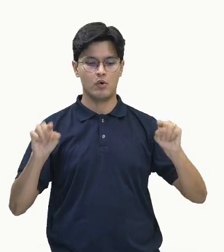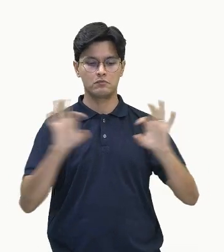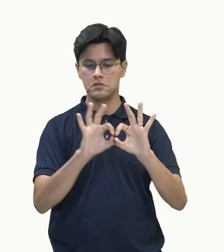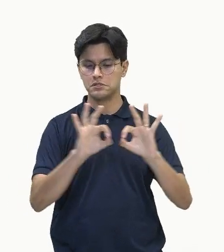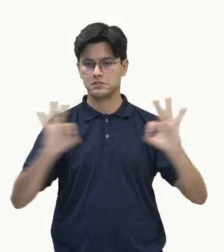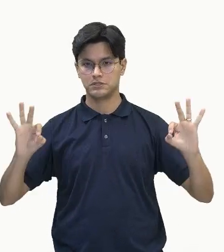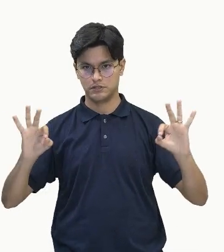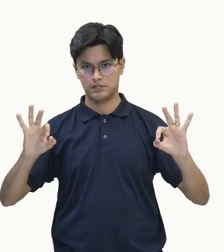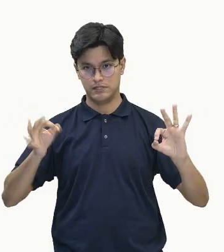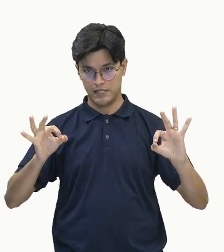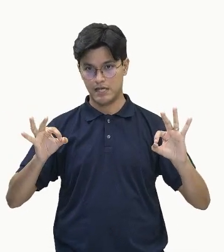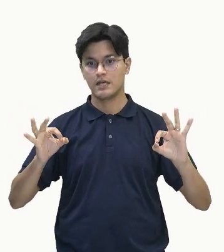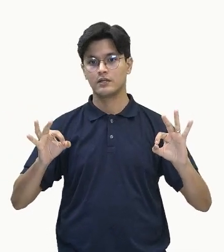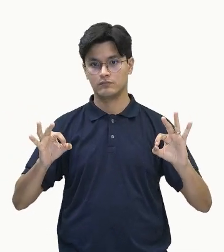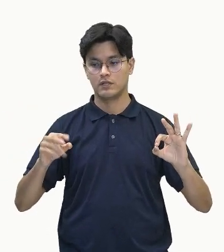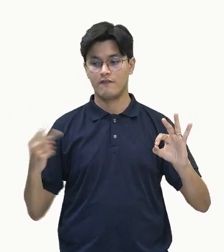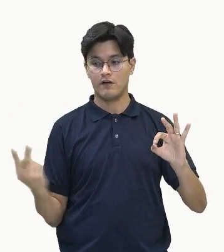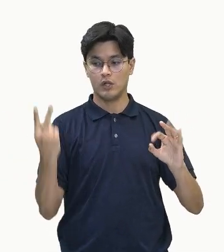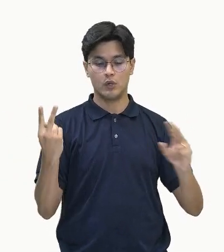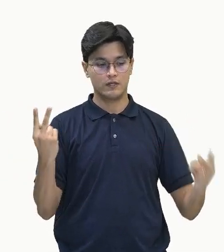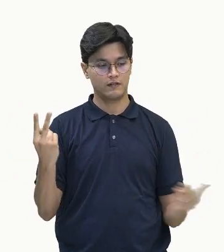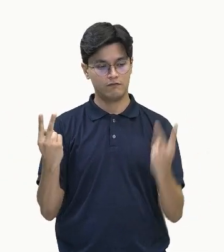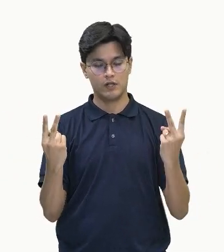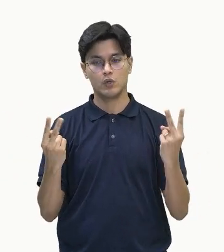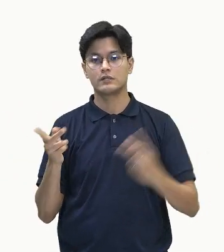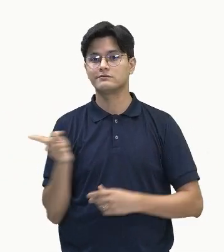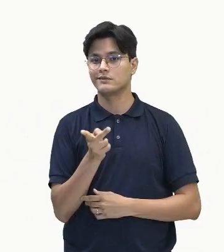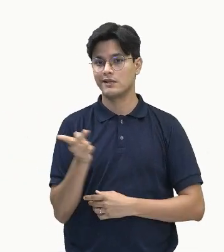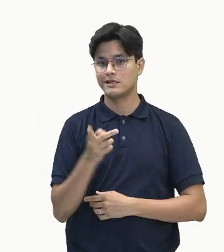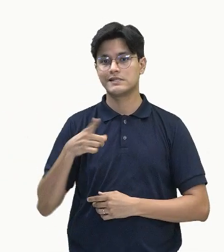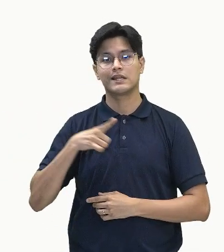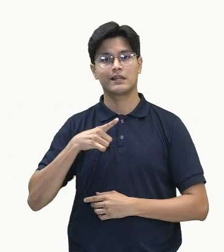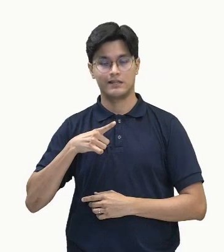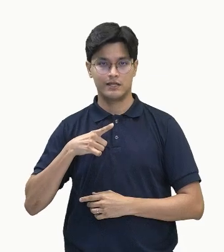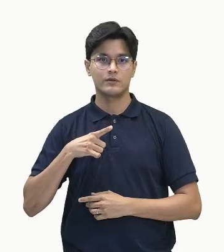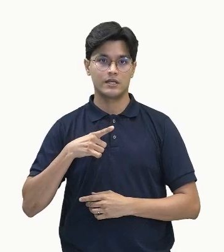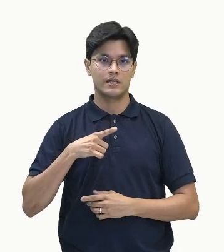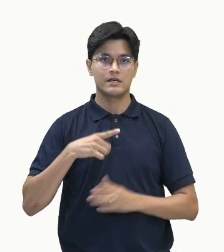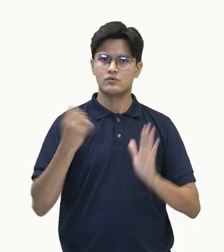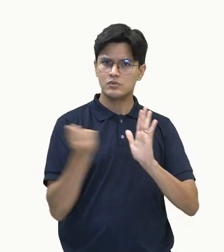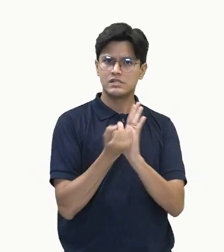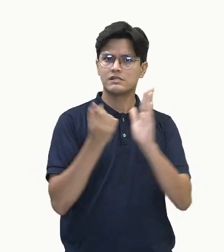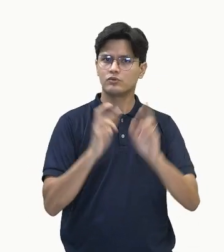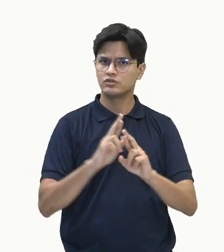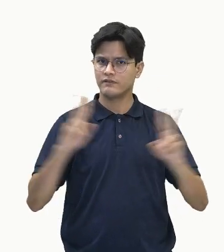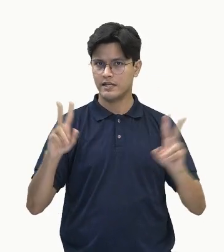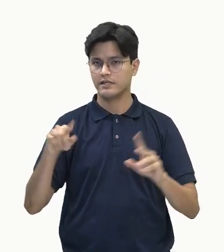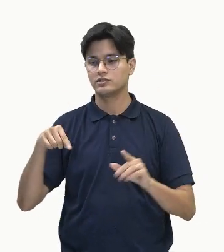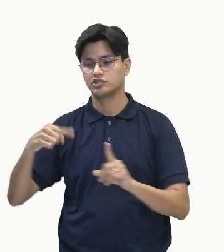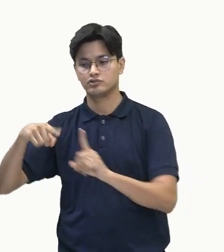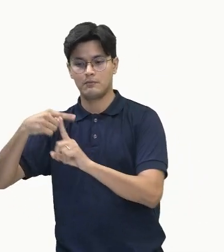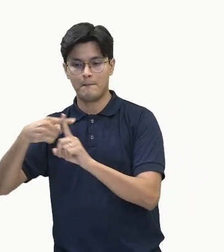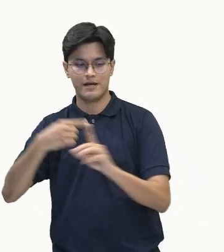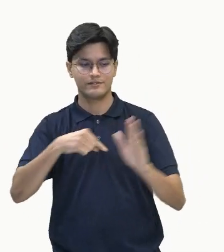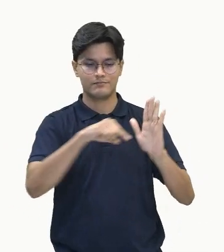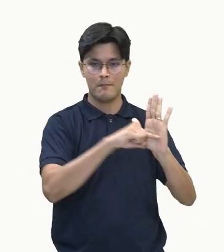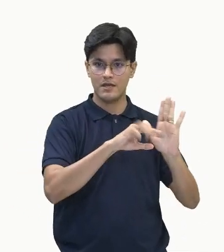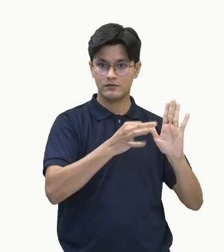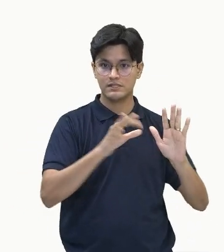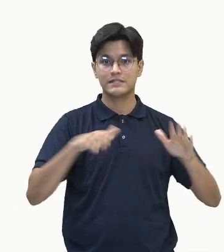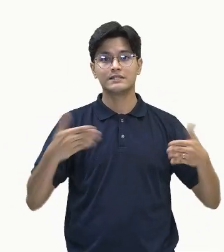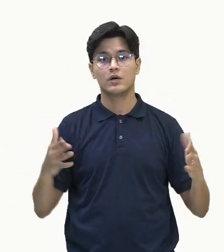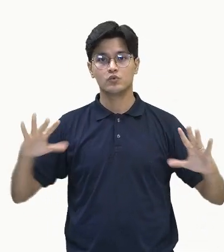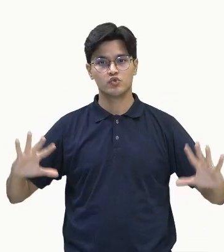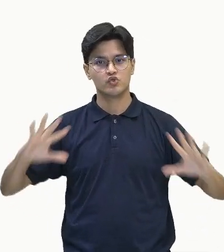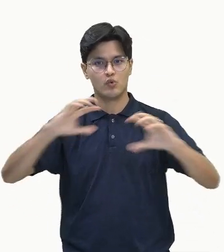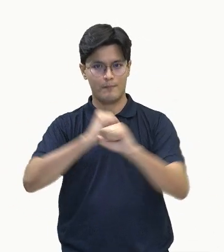e eles possuem sinais diferentes, então você vai somar esses valores. Ou seja,